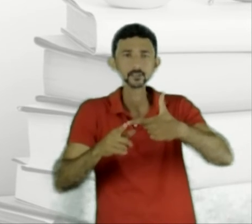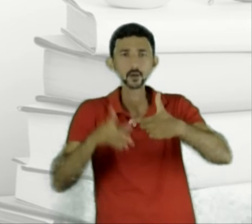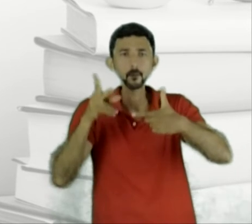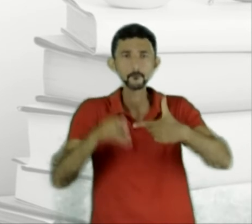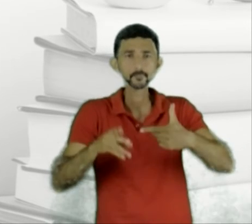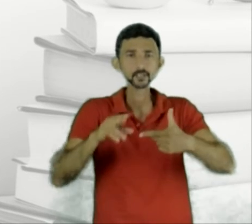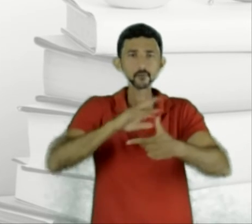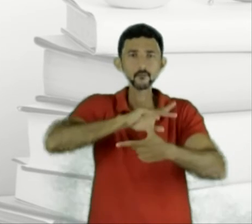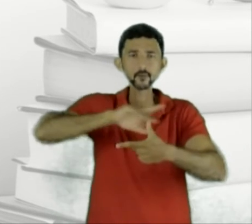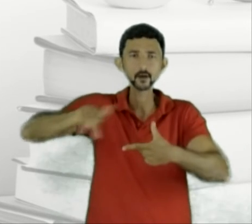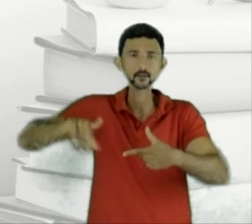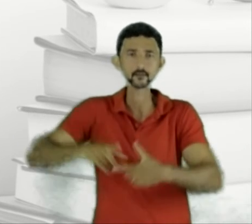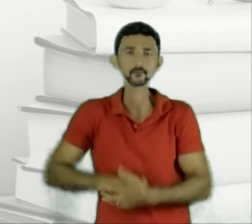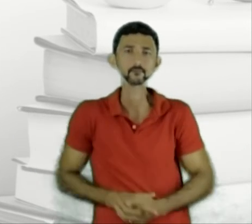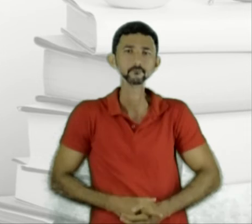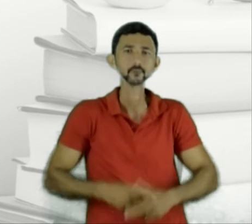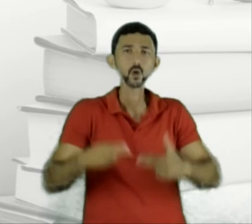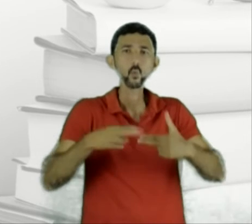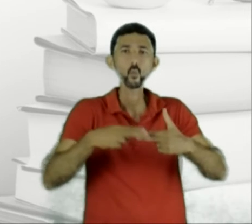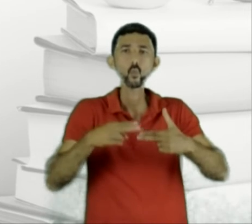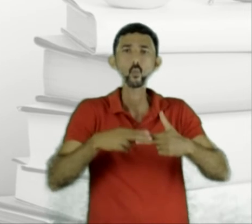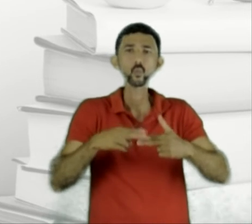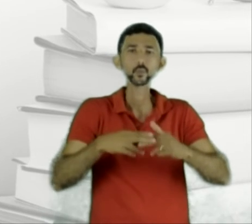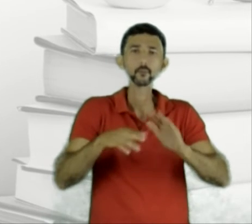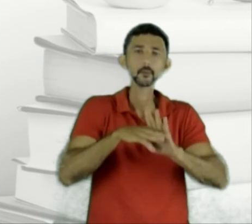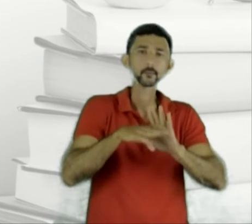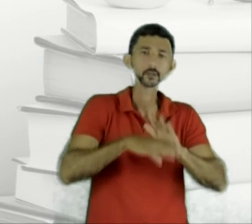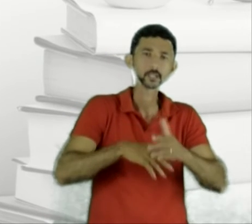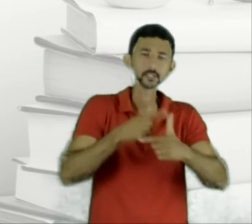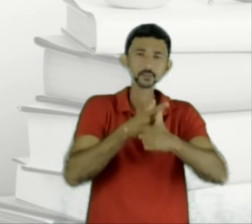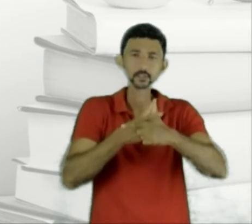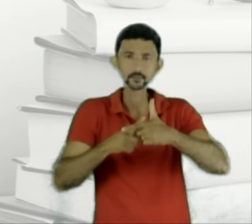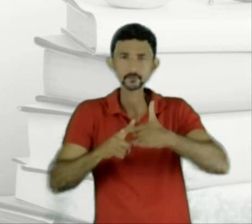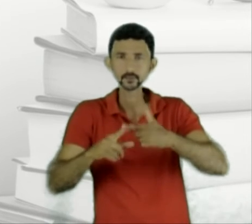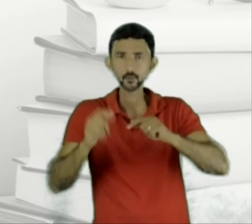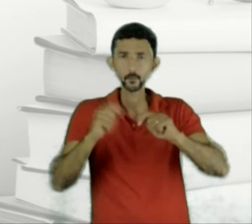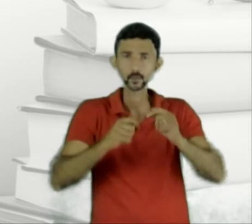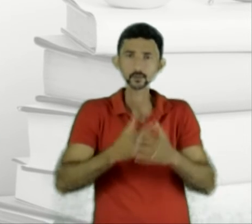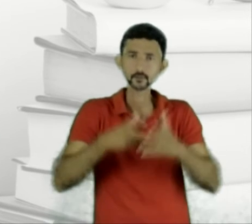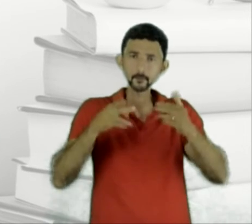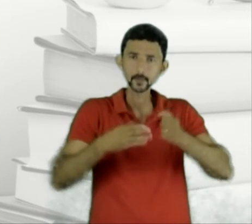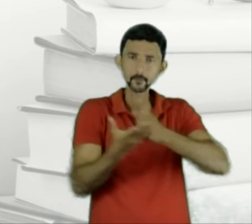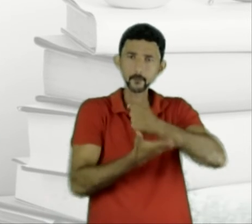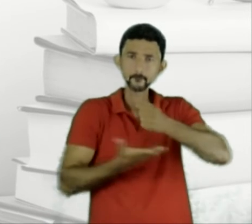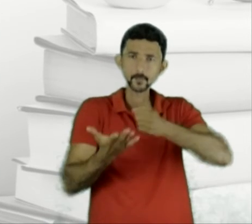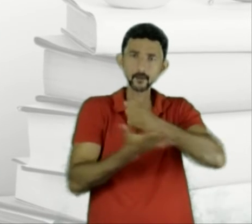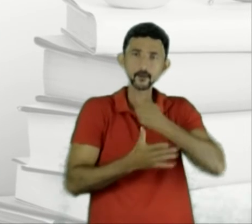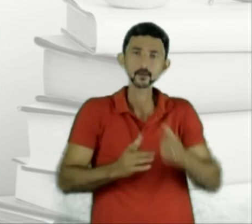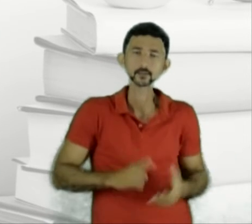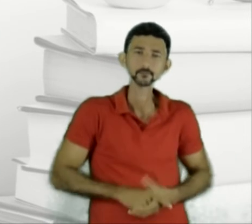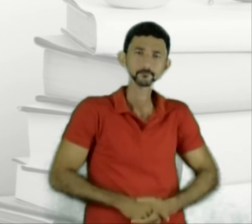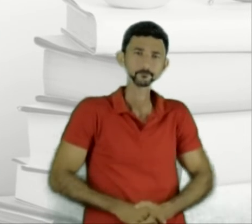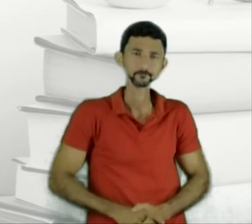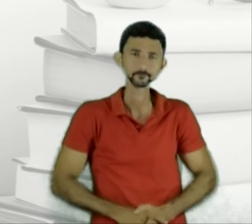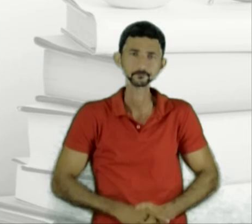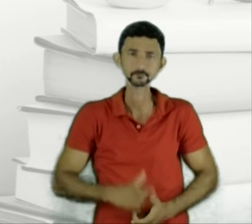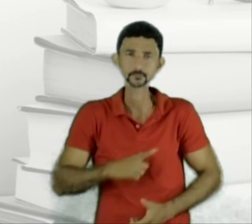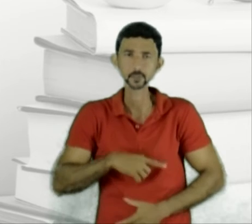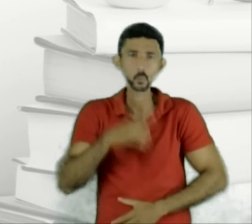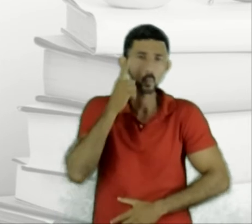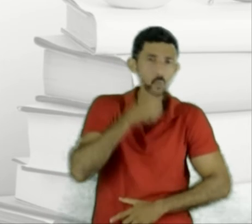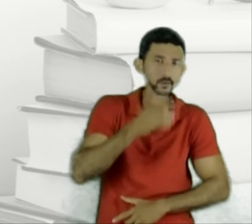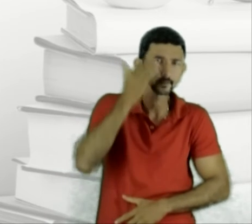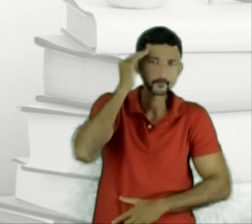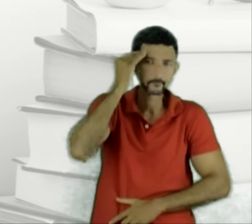uma mesma variável, usamos a propriedade da divisão de potências de mesma base. Se você não